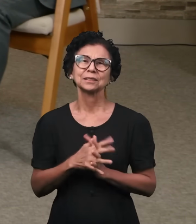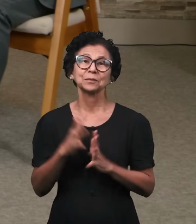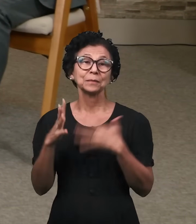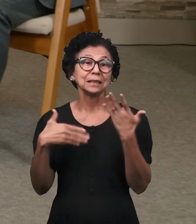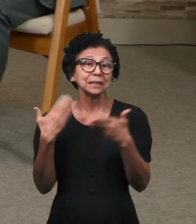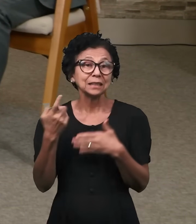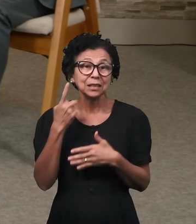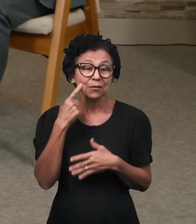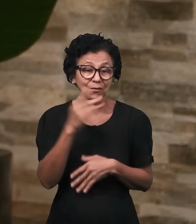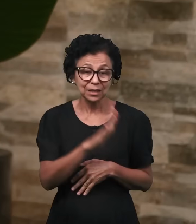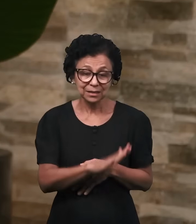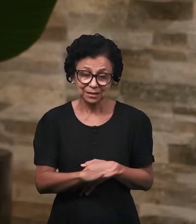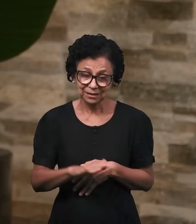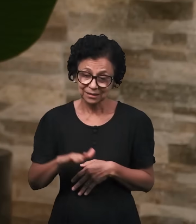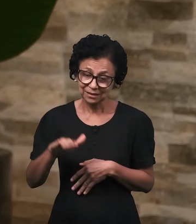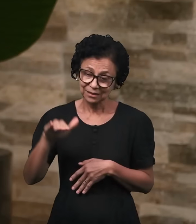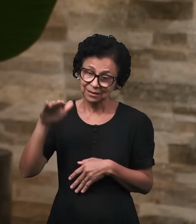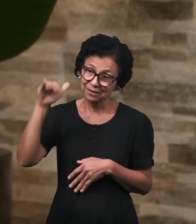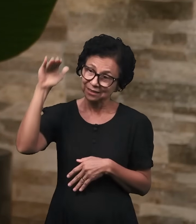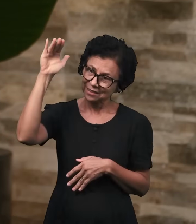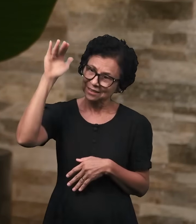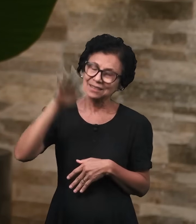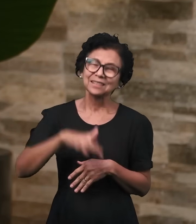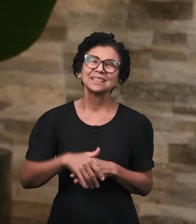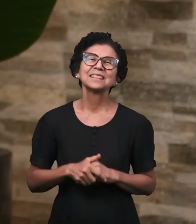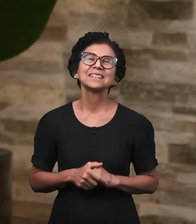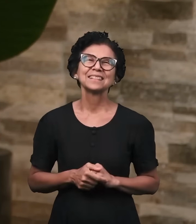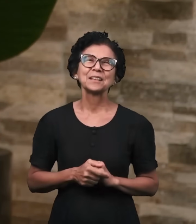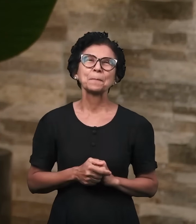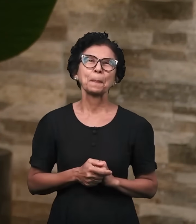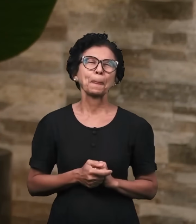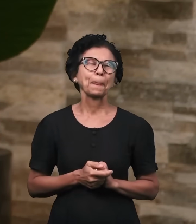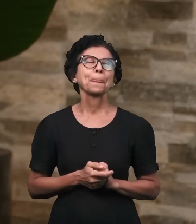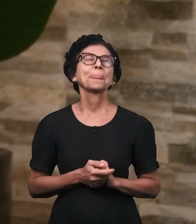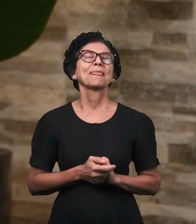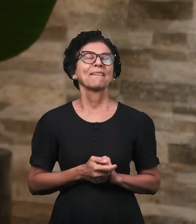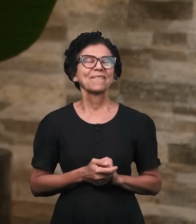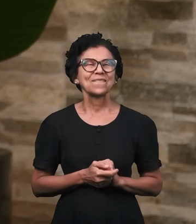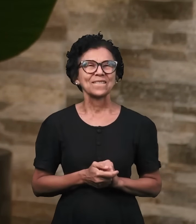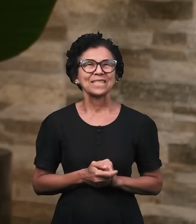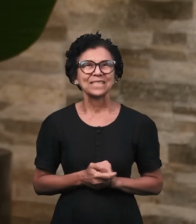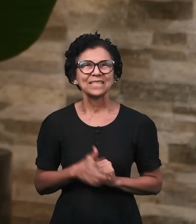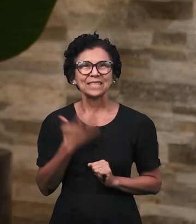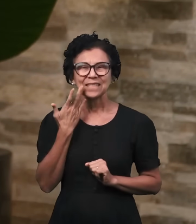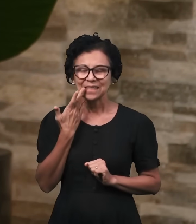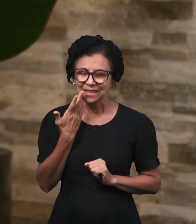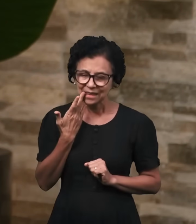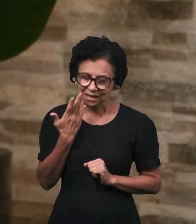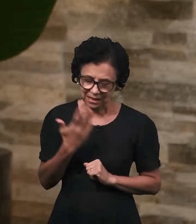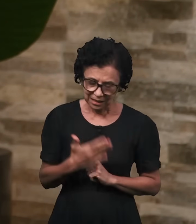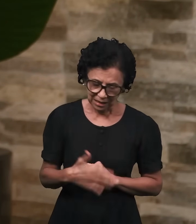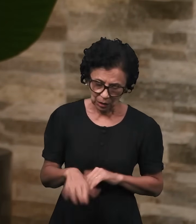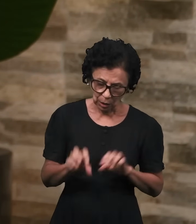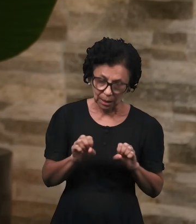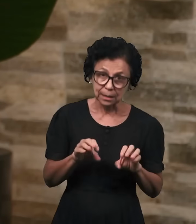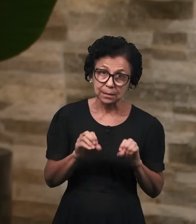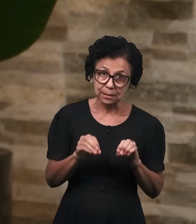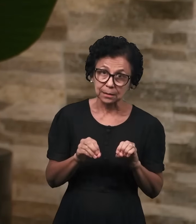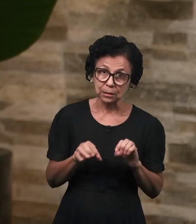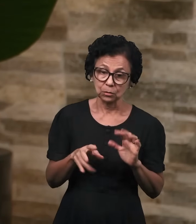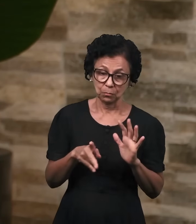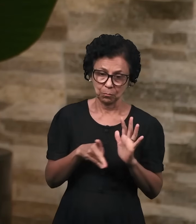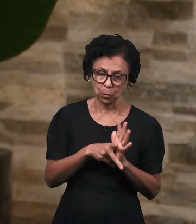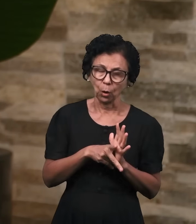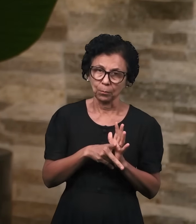crianças da nossa igreja. Elas são gradativamente ensinadas a respeito da palavra. Isso vai